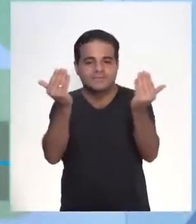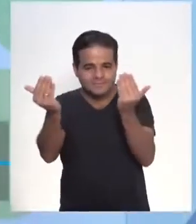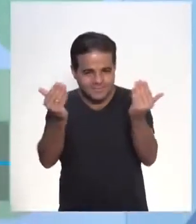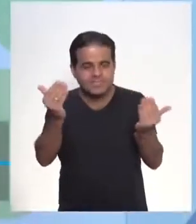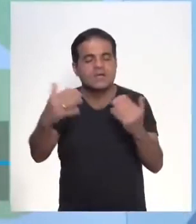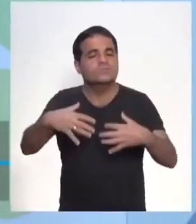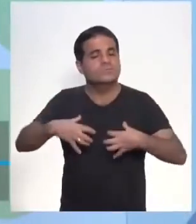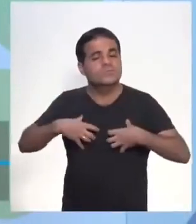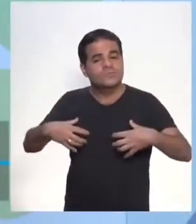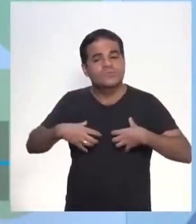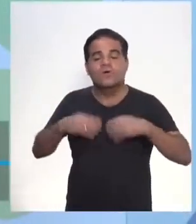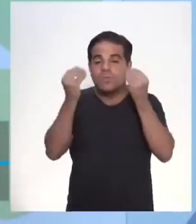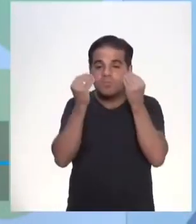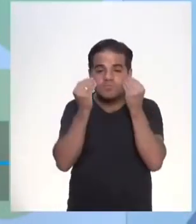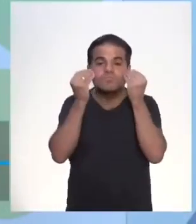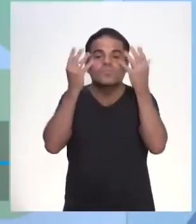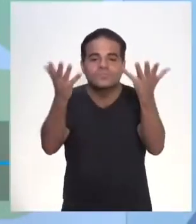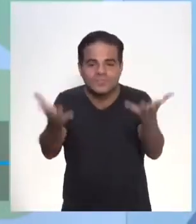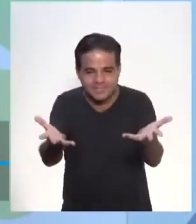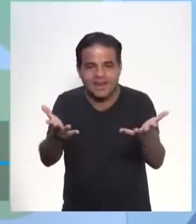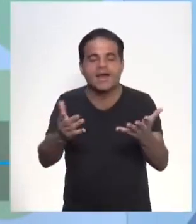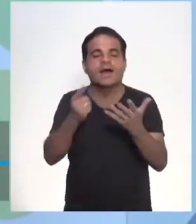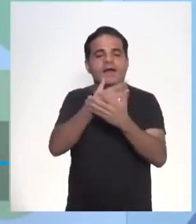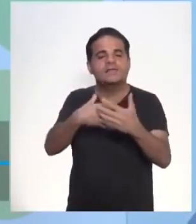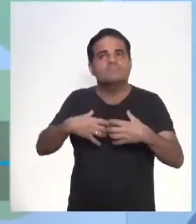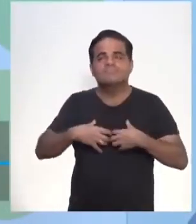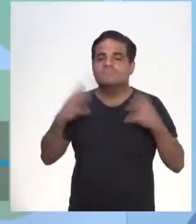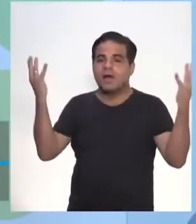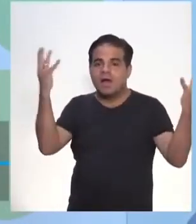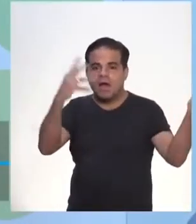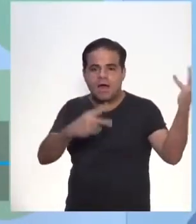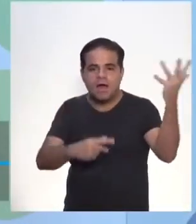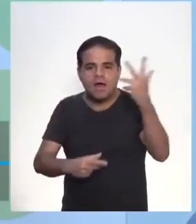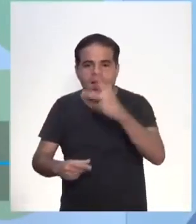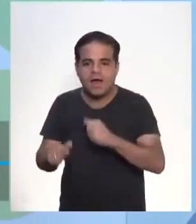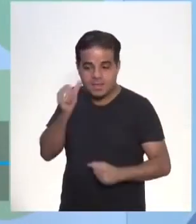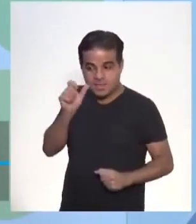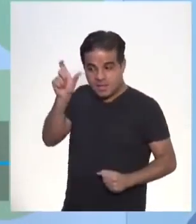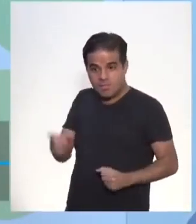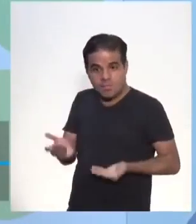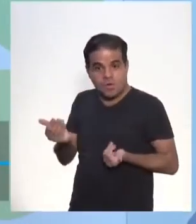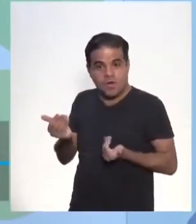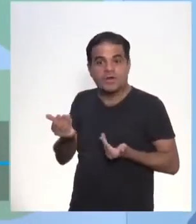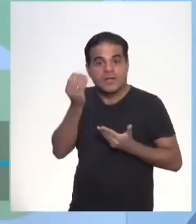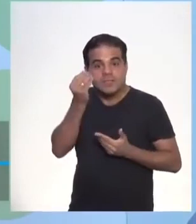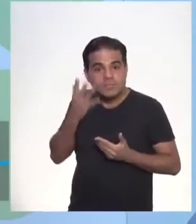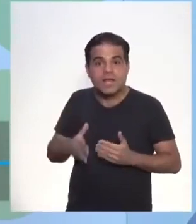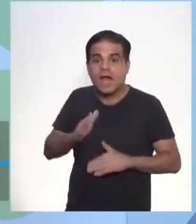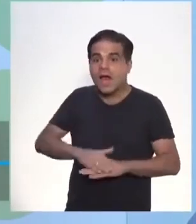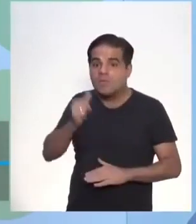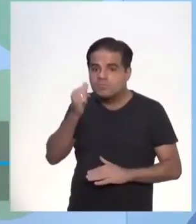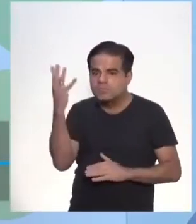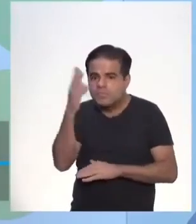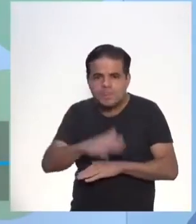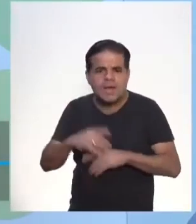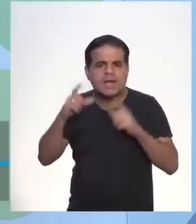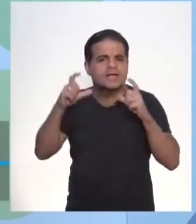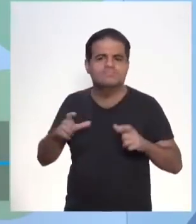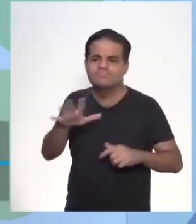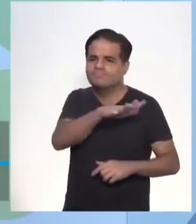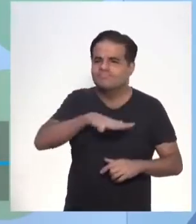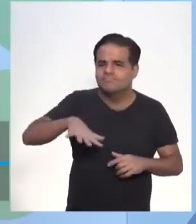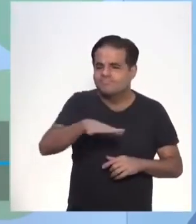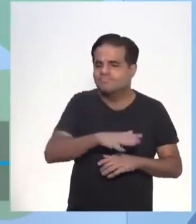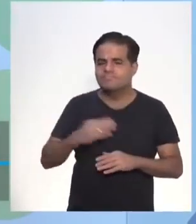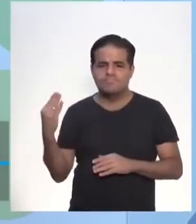de forma a demonstrar tamanha beleza dessa moça, né? Que ela já começa na moça mais bonita da minha terra. Então, quando ela